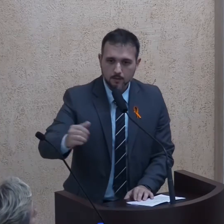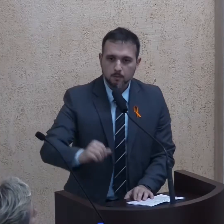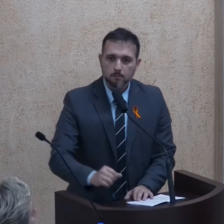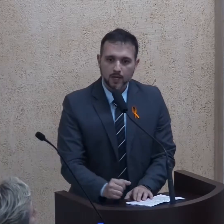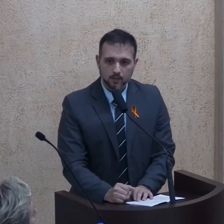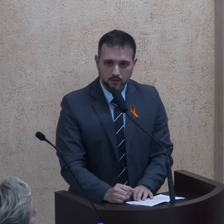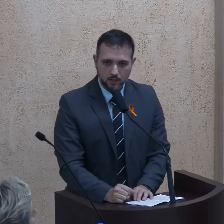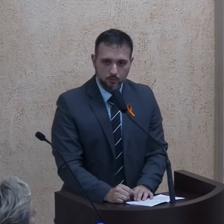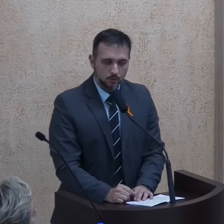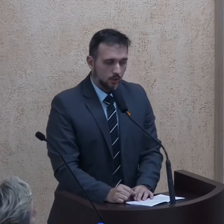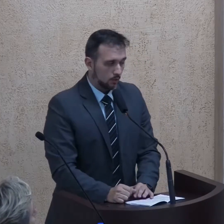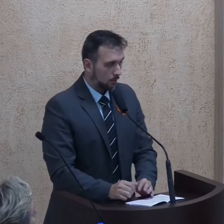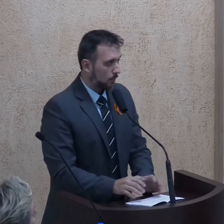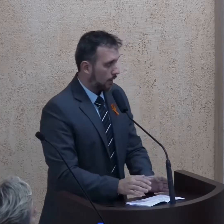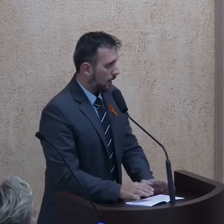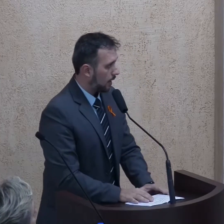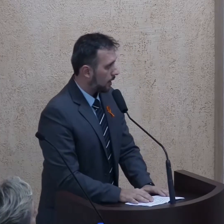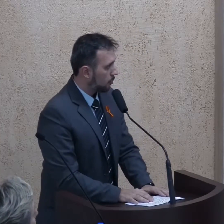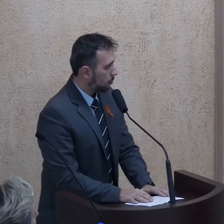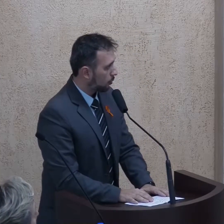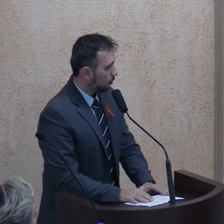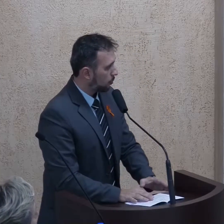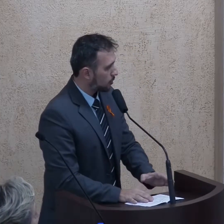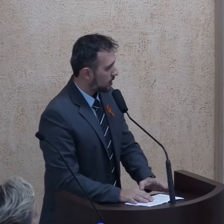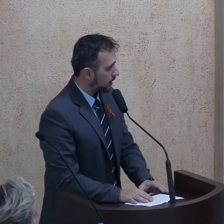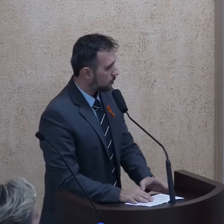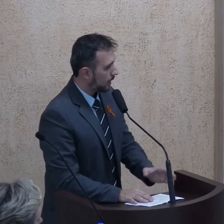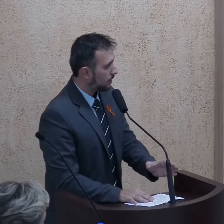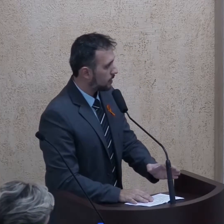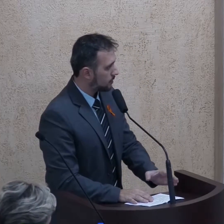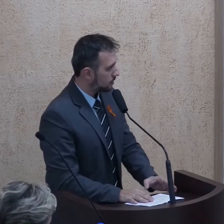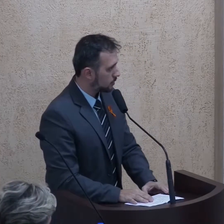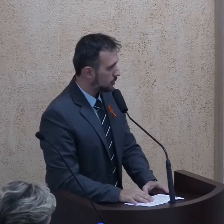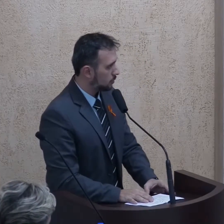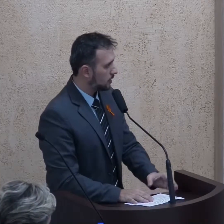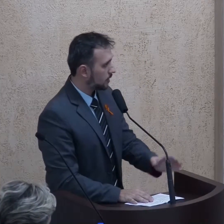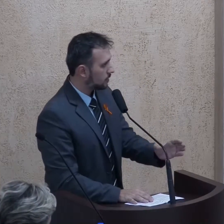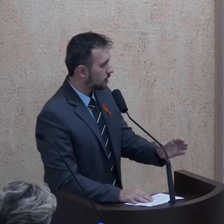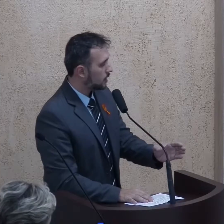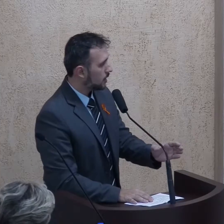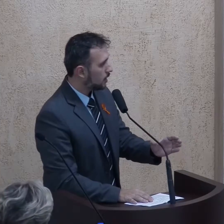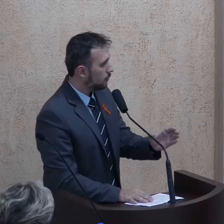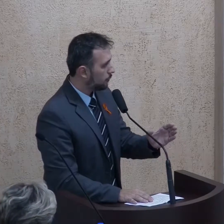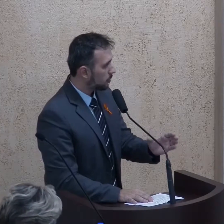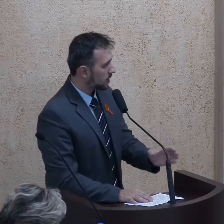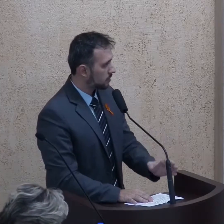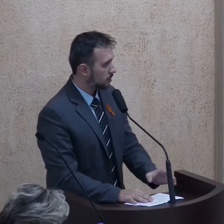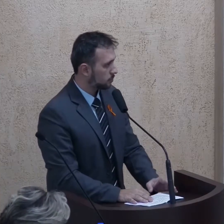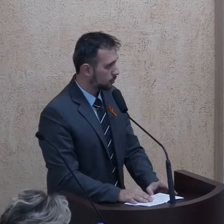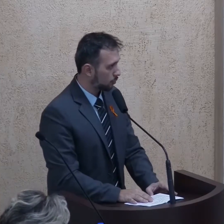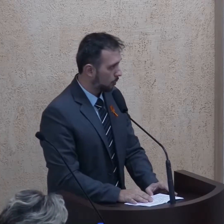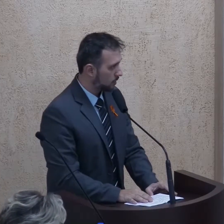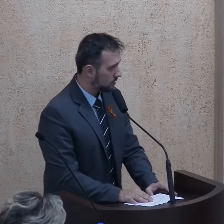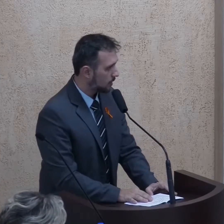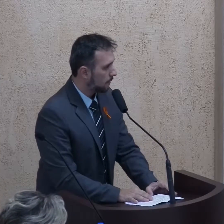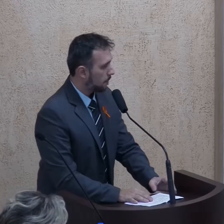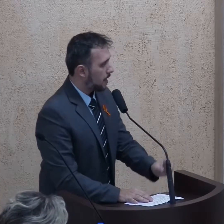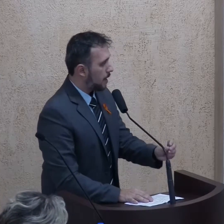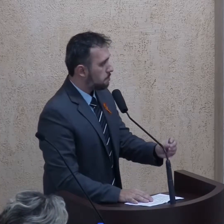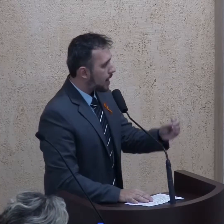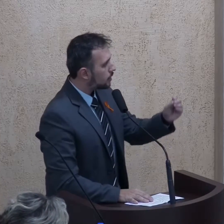data para término. Então, o projeto é nesse sentido, de trazer informação às